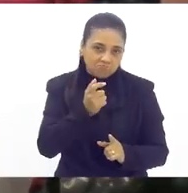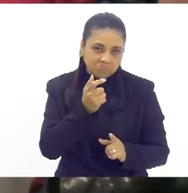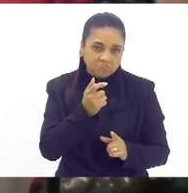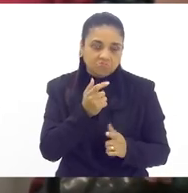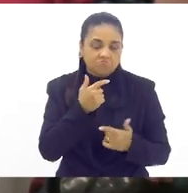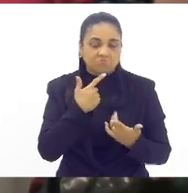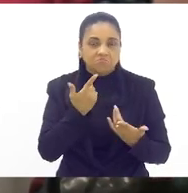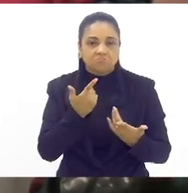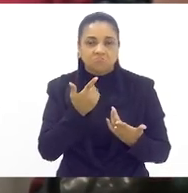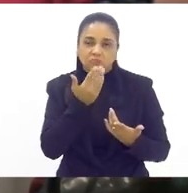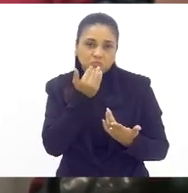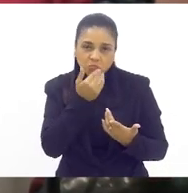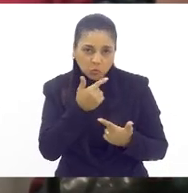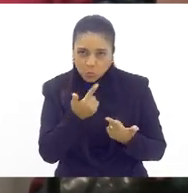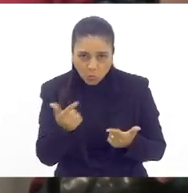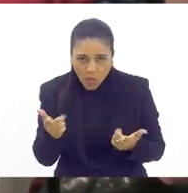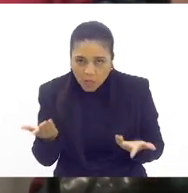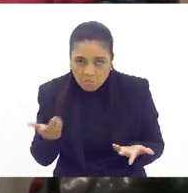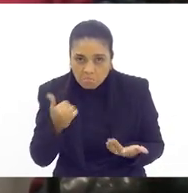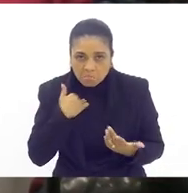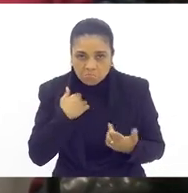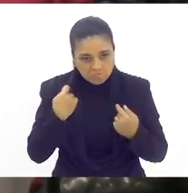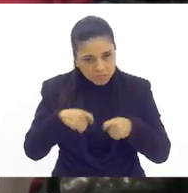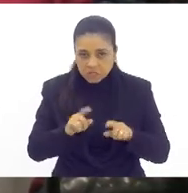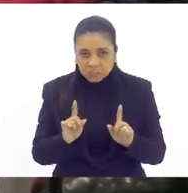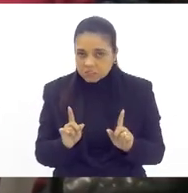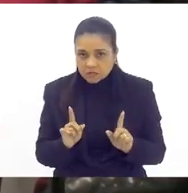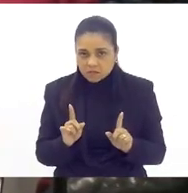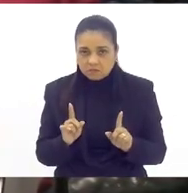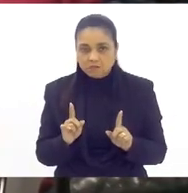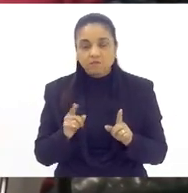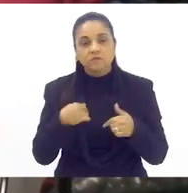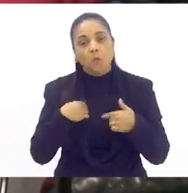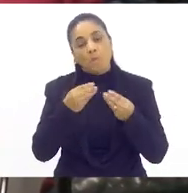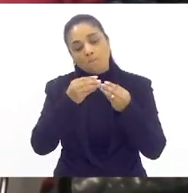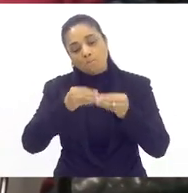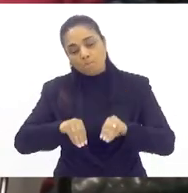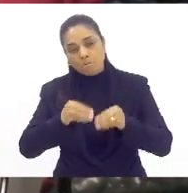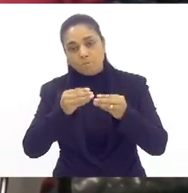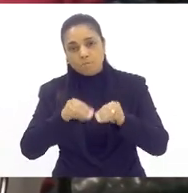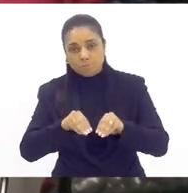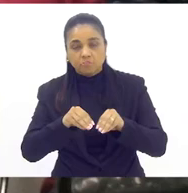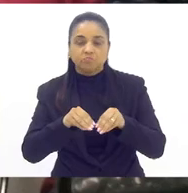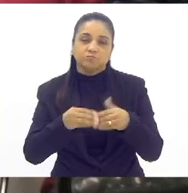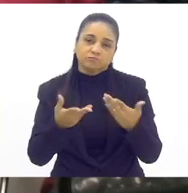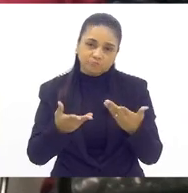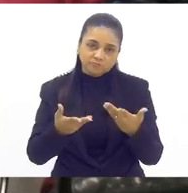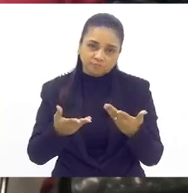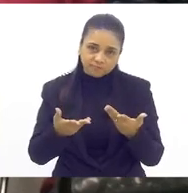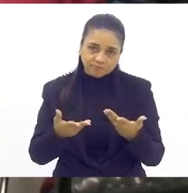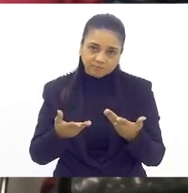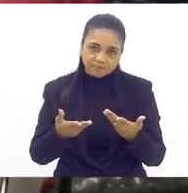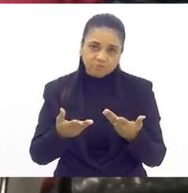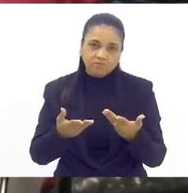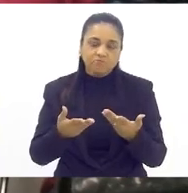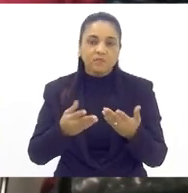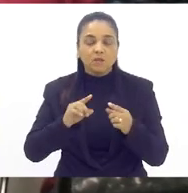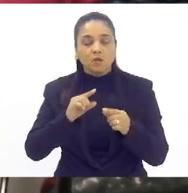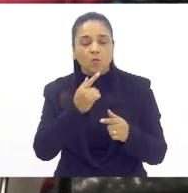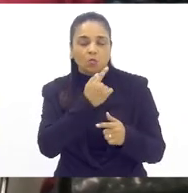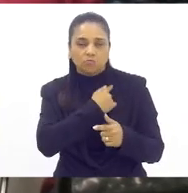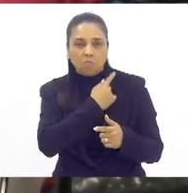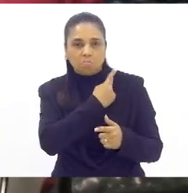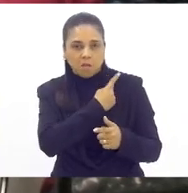né e ainda é isso prejudica como foi dito aqui o subsequente né o pós médio